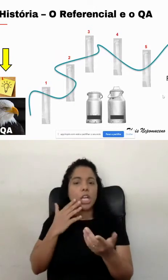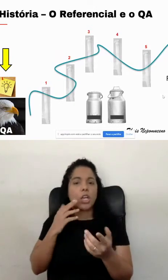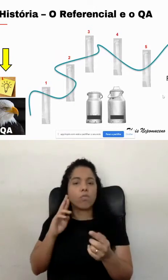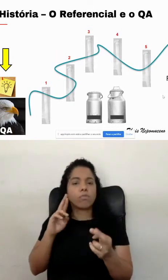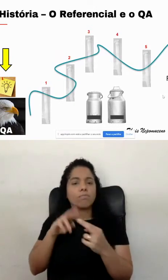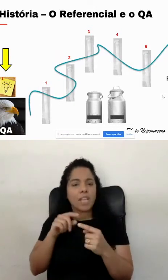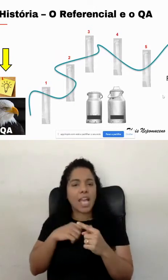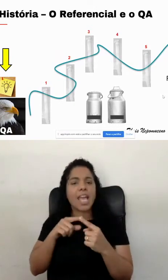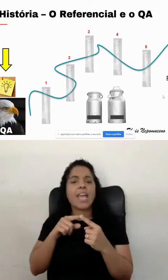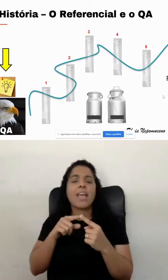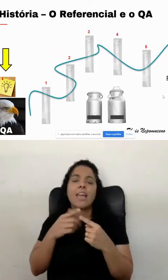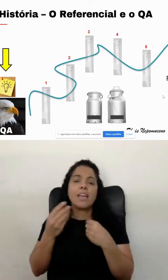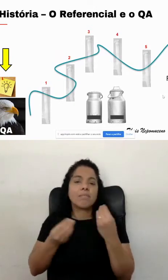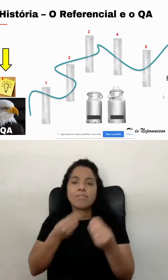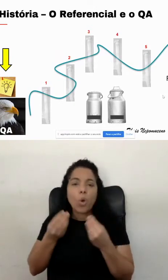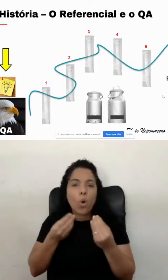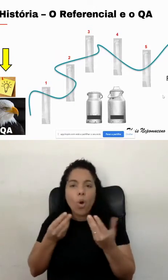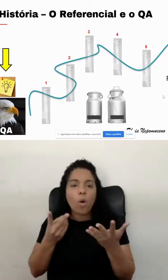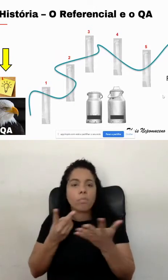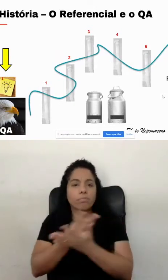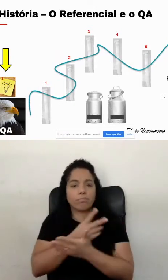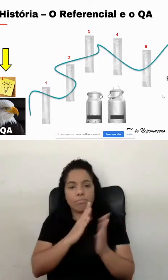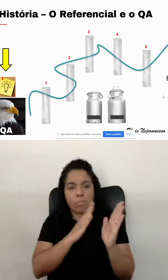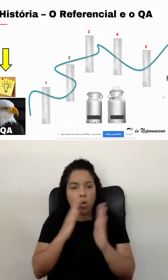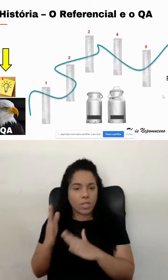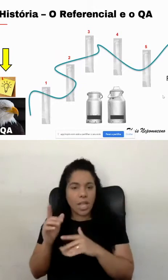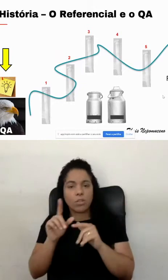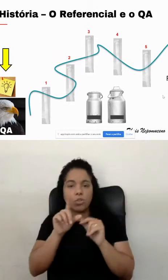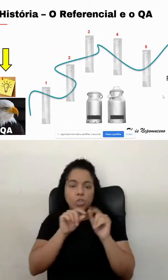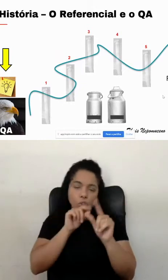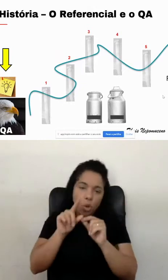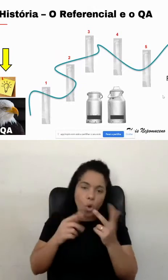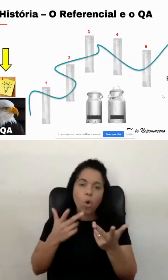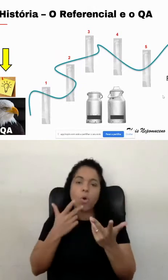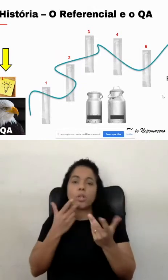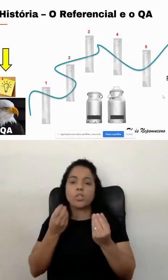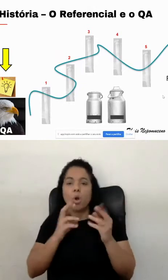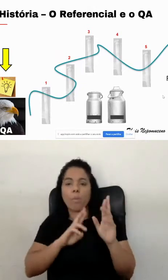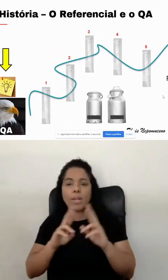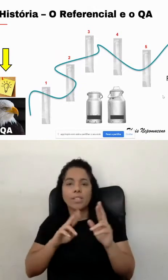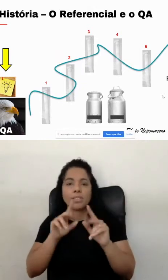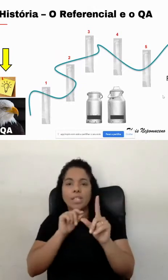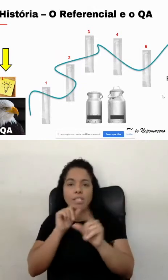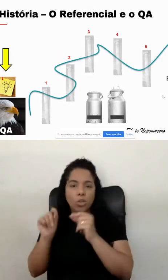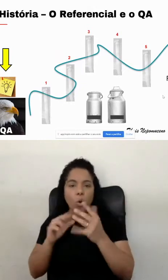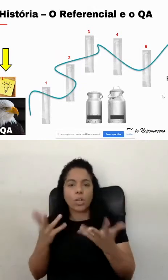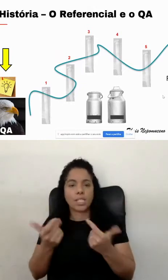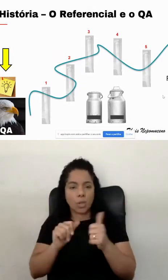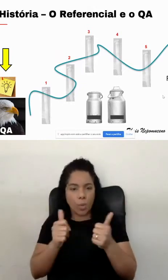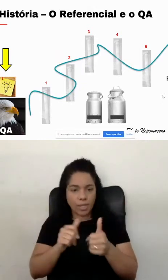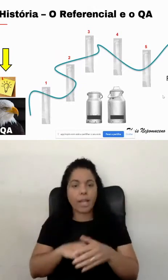ele representa nesse processo aí de escolhas e a relação das escolhas com a